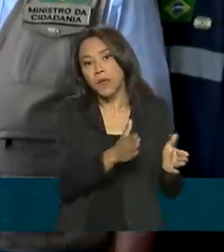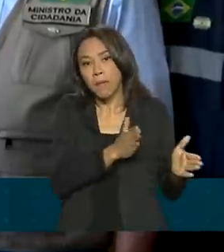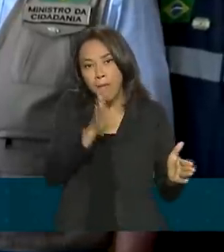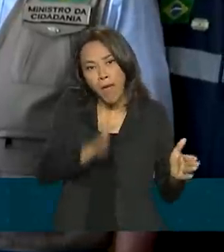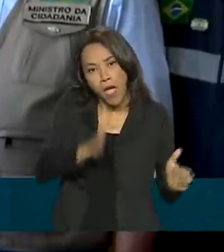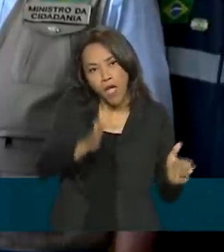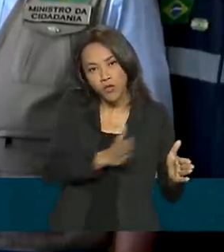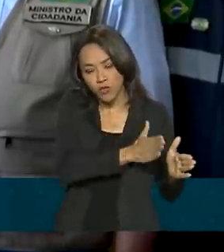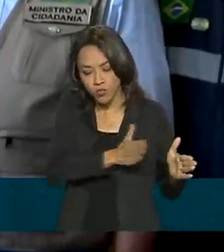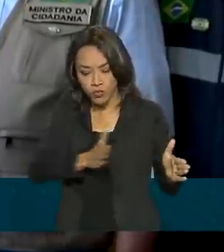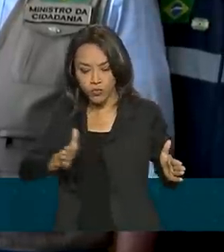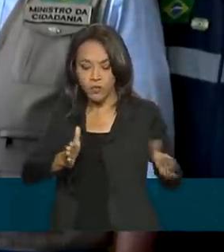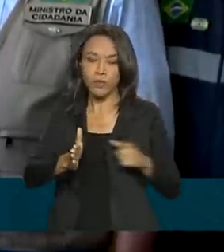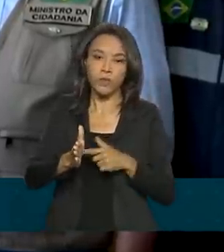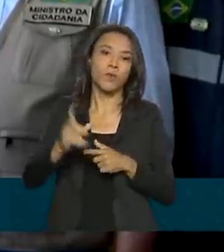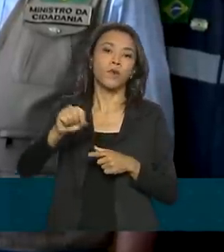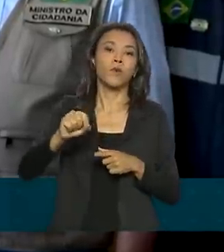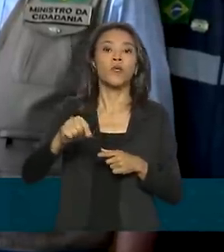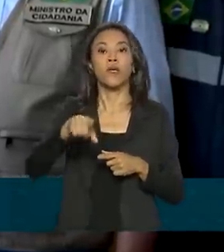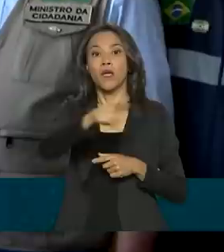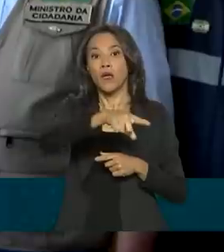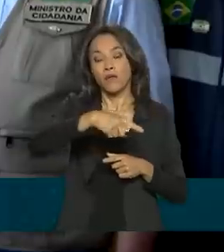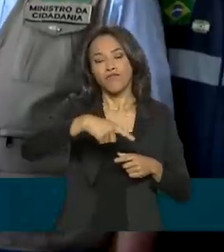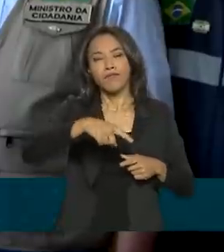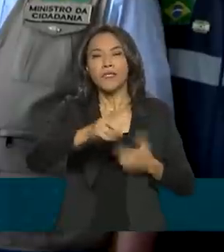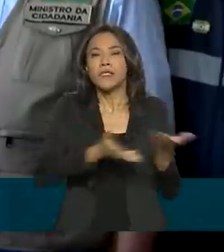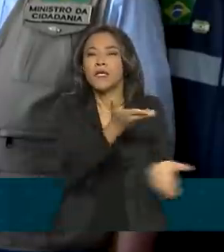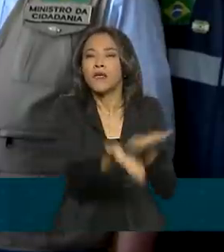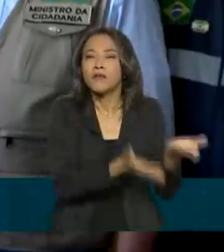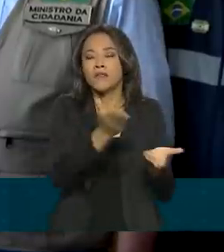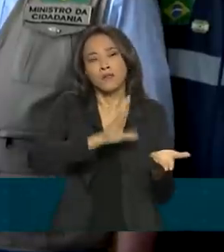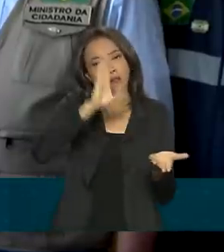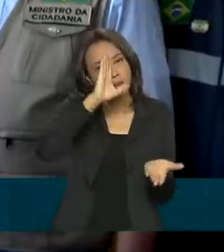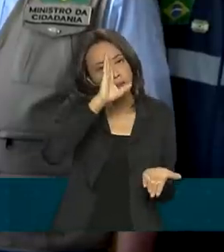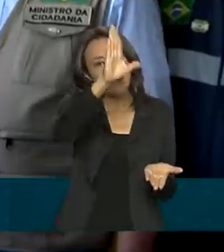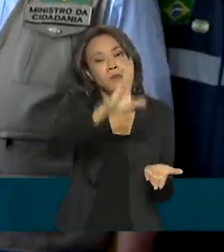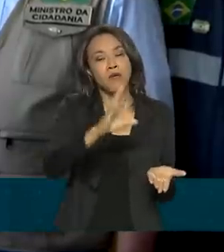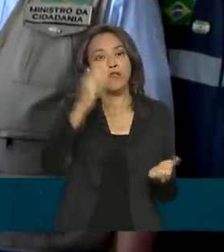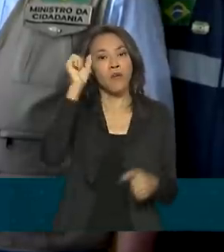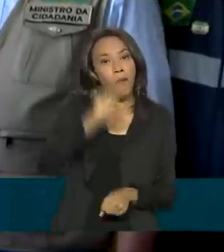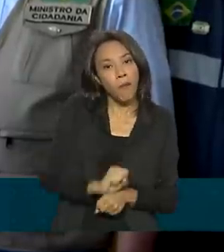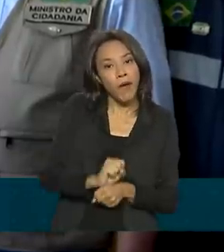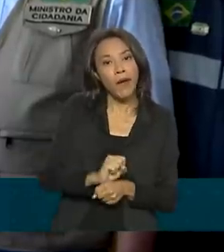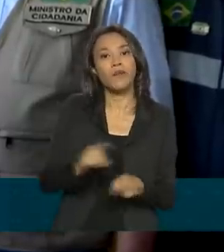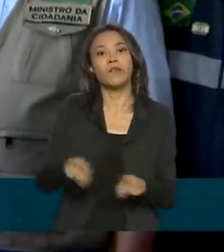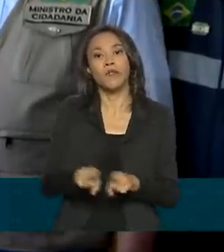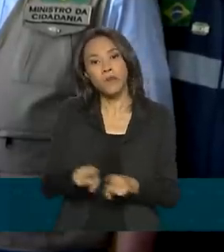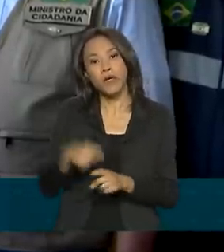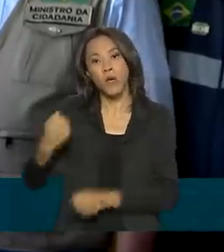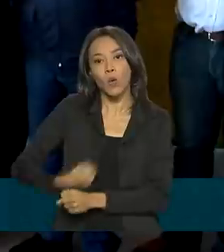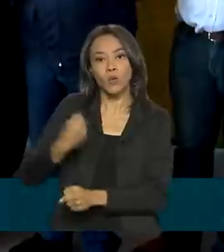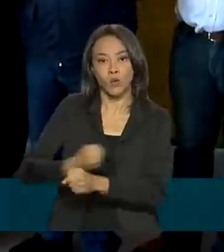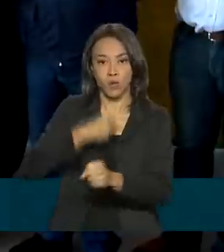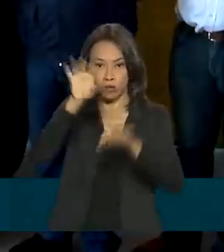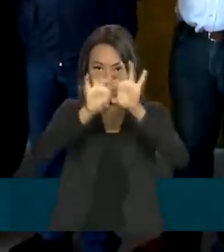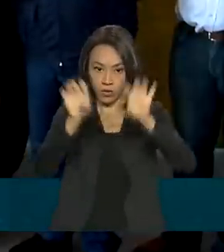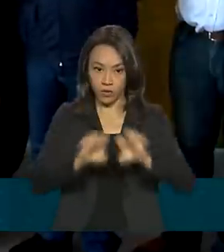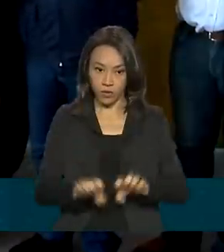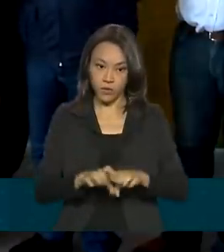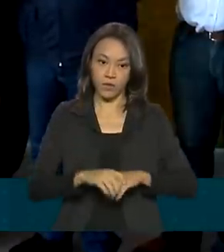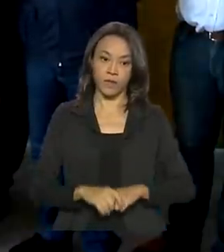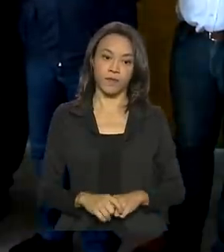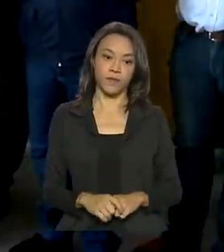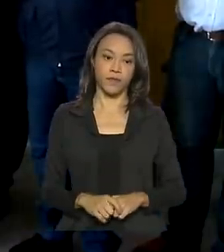da retomada de serviços essenciais que foram interrompidos e posterior reconstrução da infraestrutura dos municípios. Estamos não